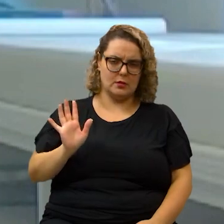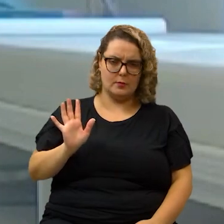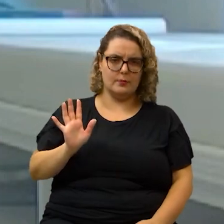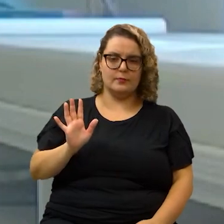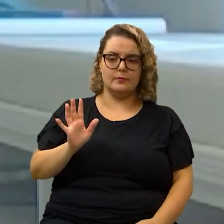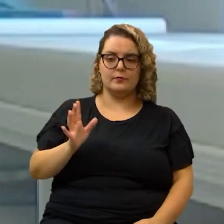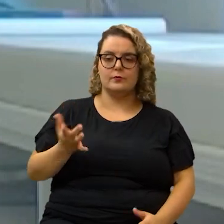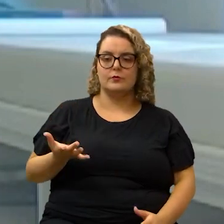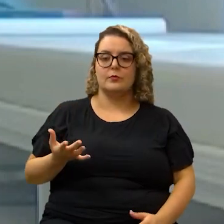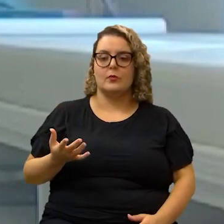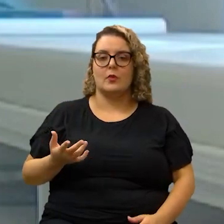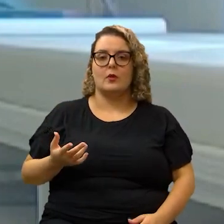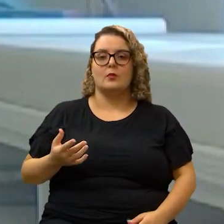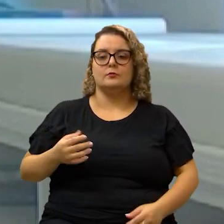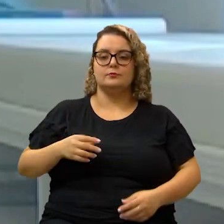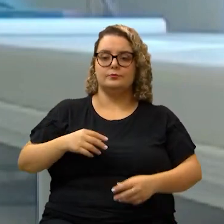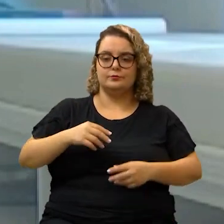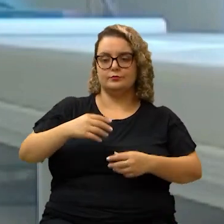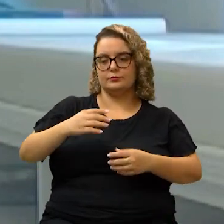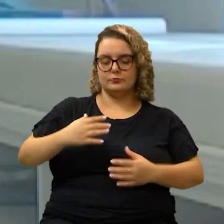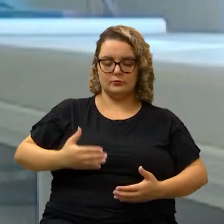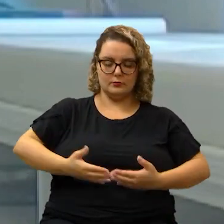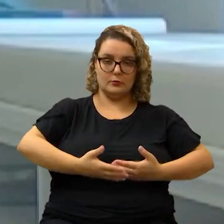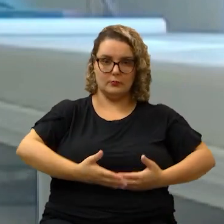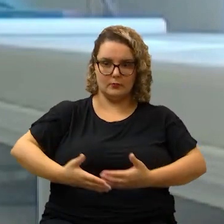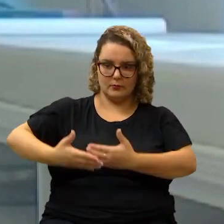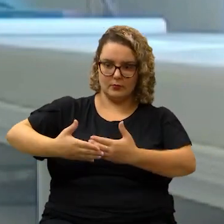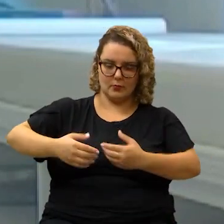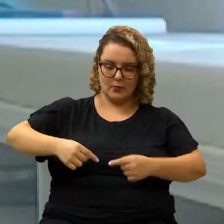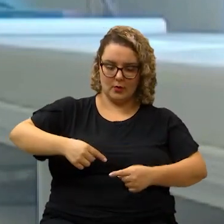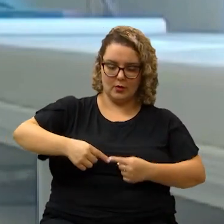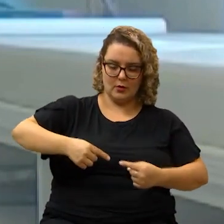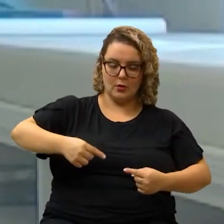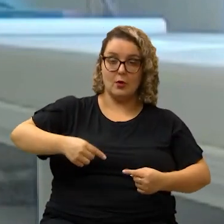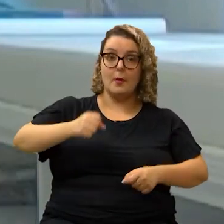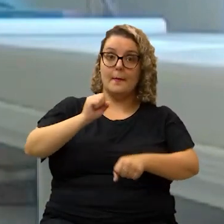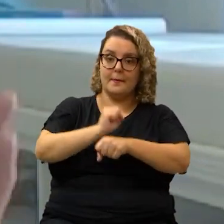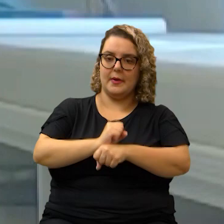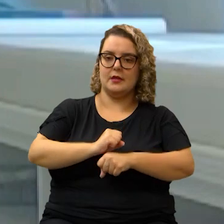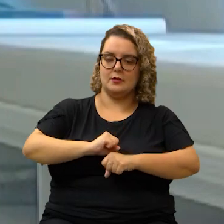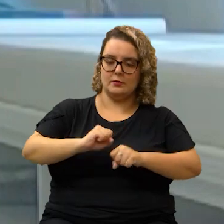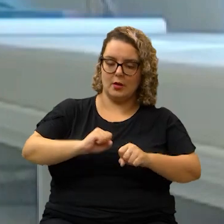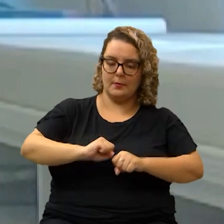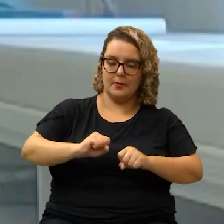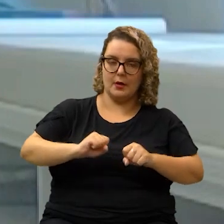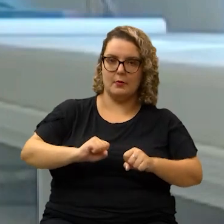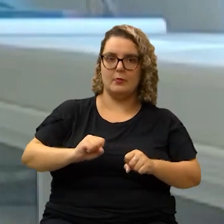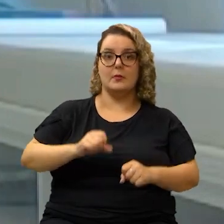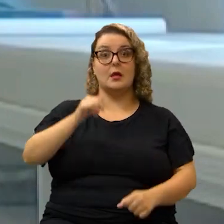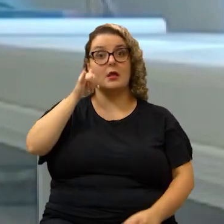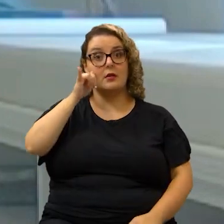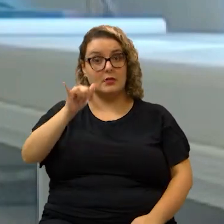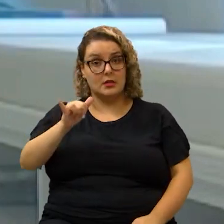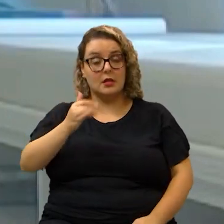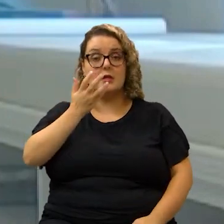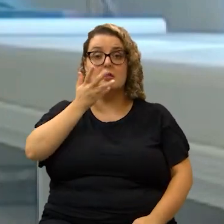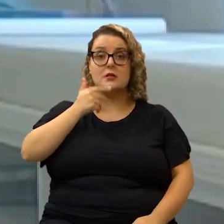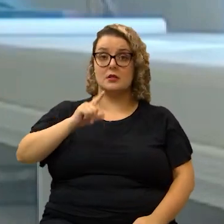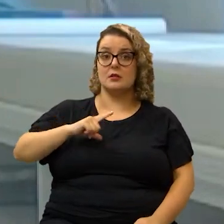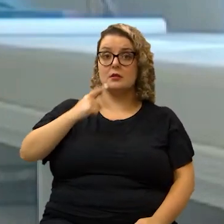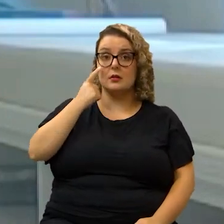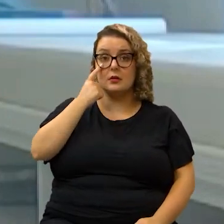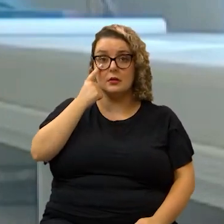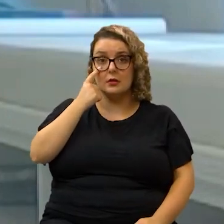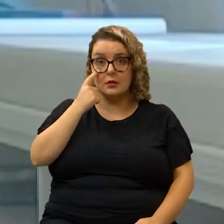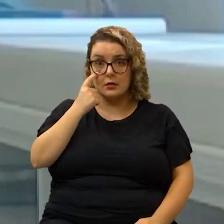de pulsar, para evitar que essa criança tenha anemia. Então, isso seria o melhor dos mundos. Mas, vamos